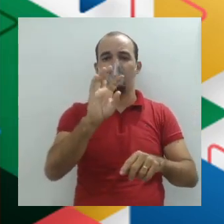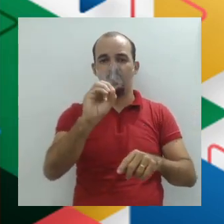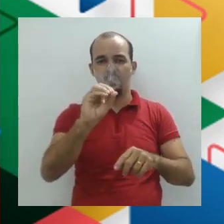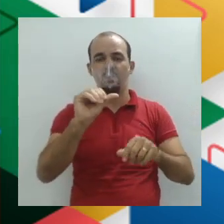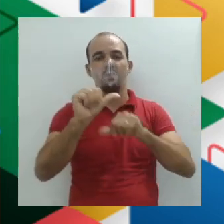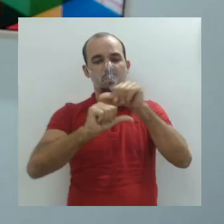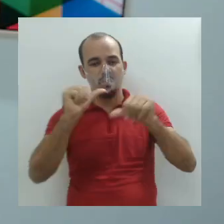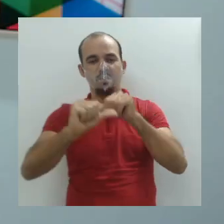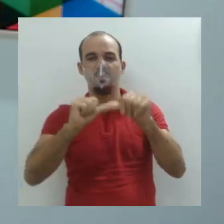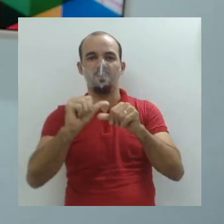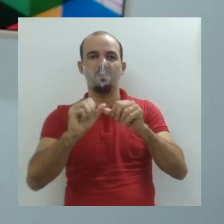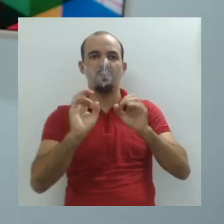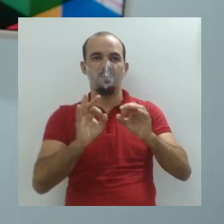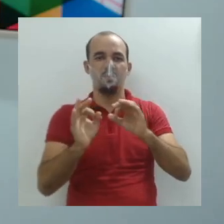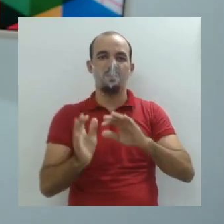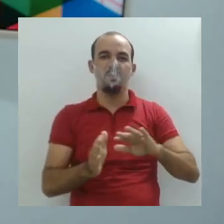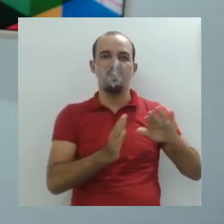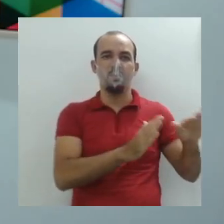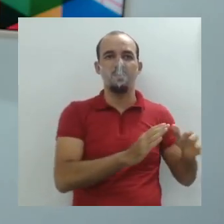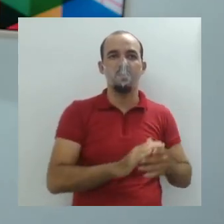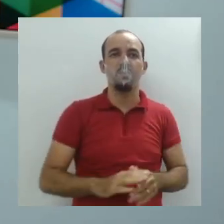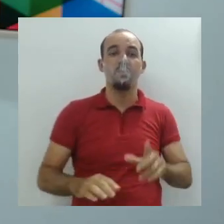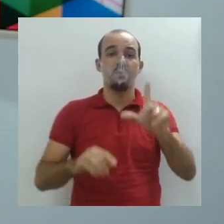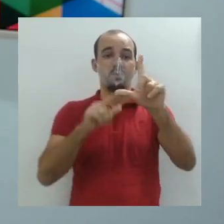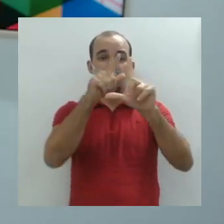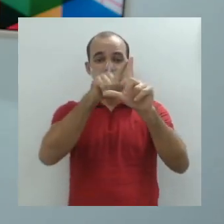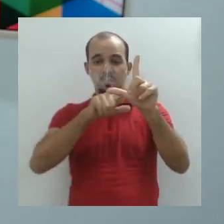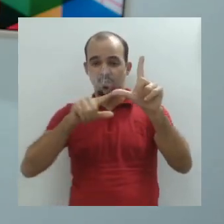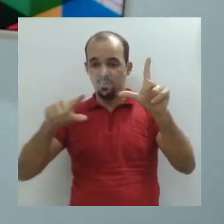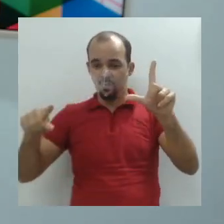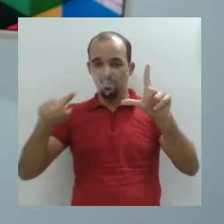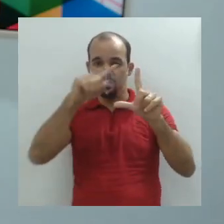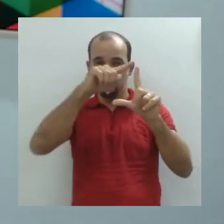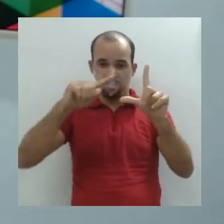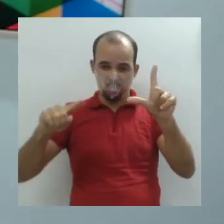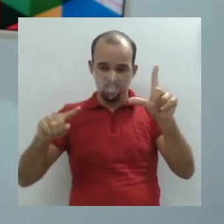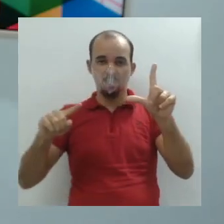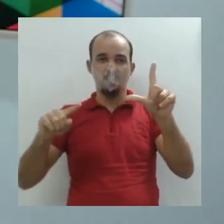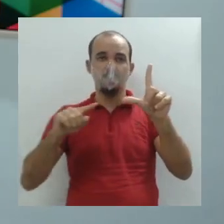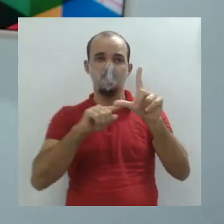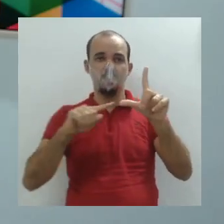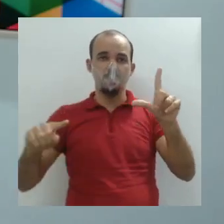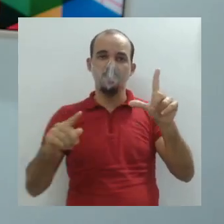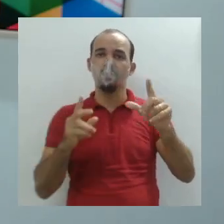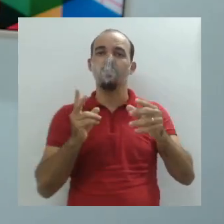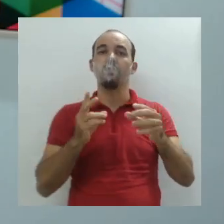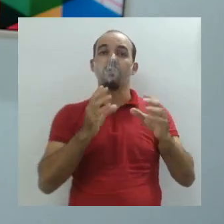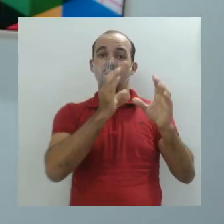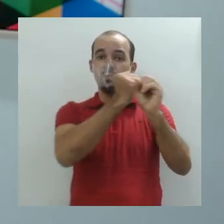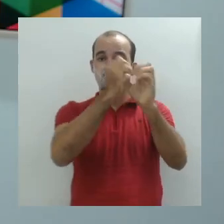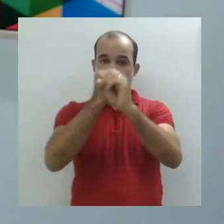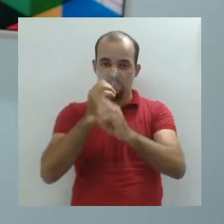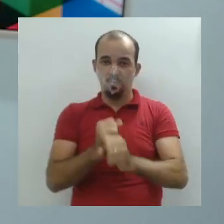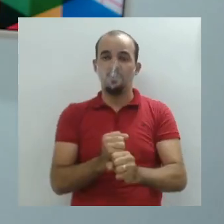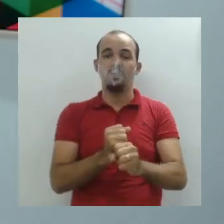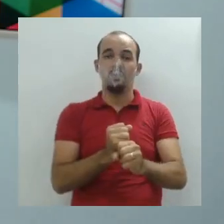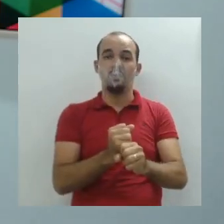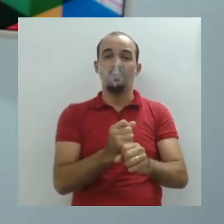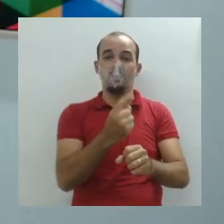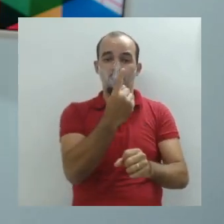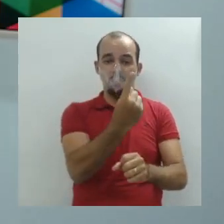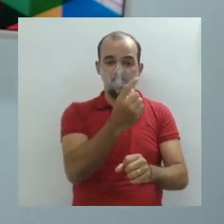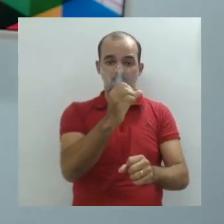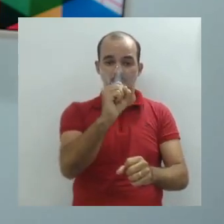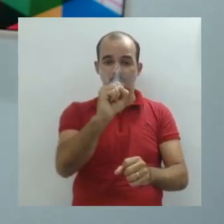a soma dos três ângulos sempre vai resultar para a gente 90 graus, 180 graus. Olha, se eu